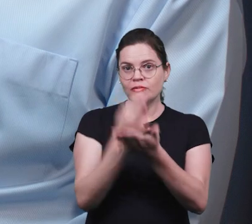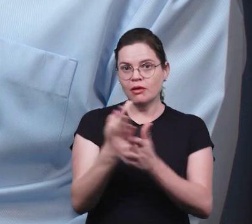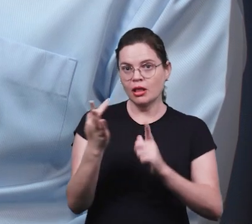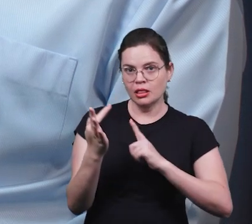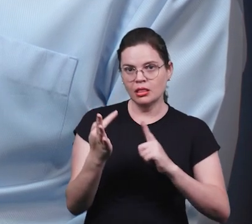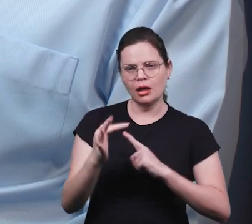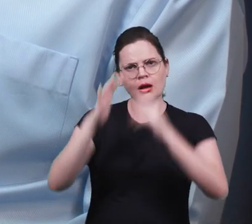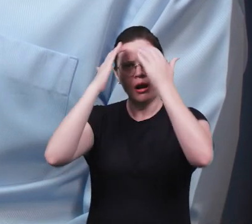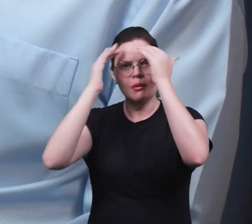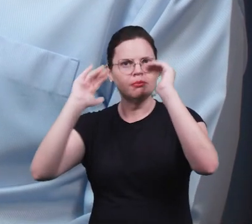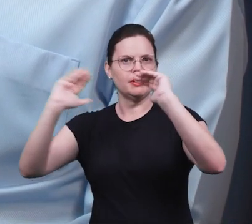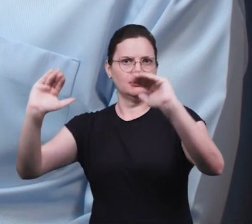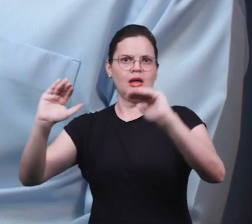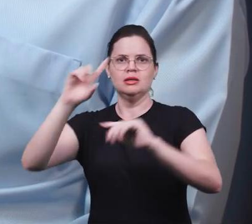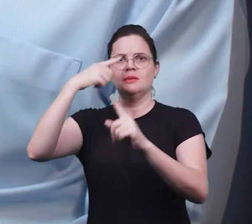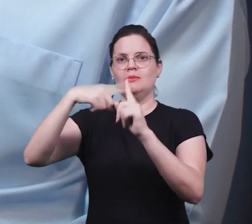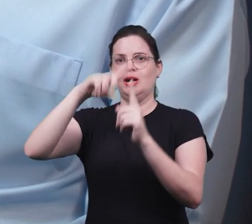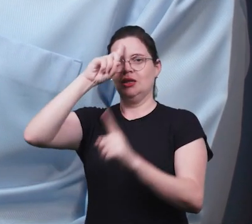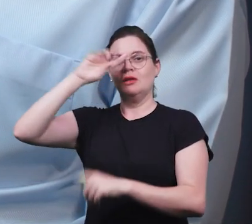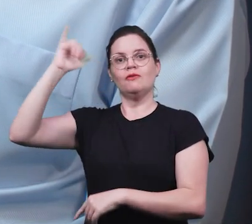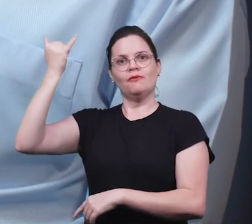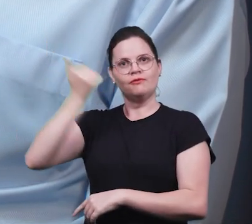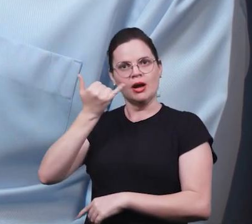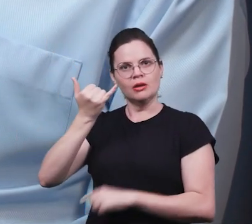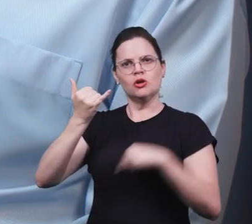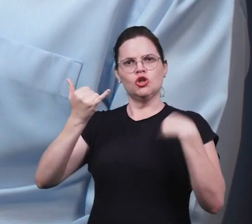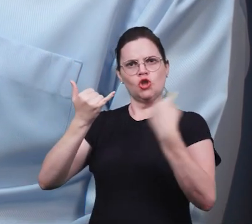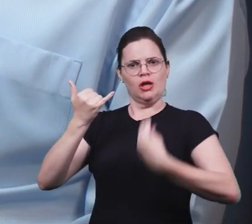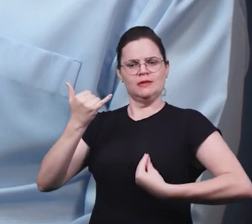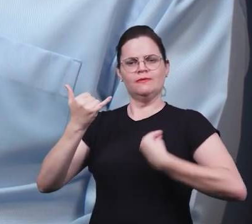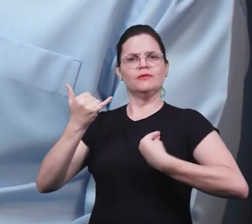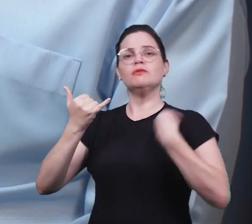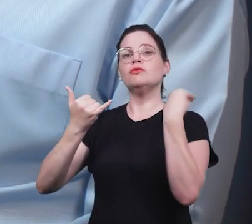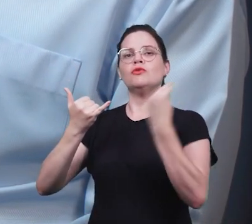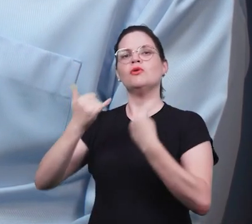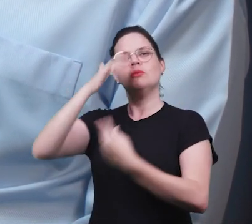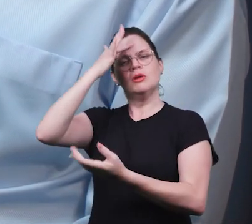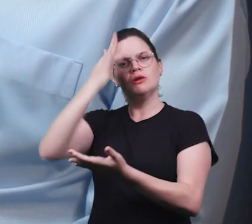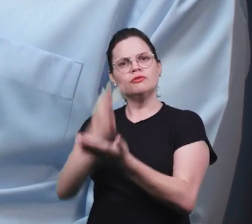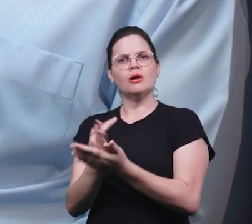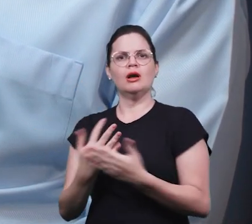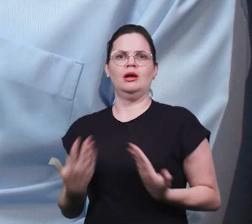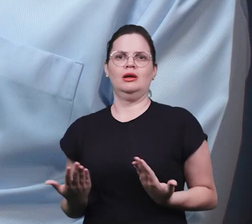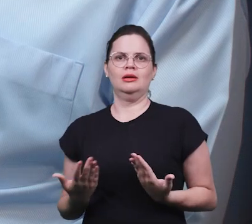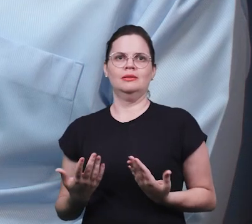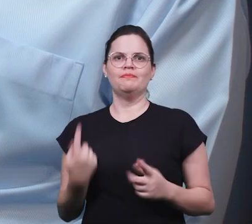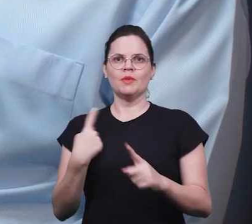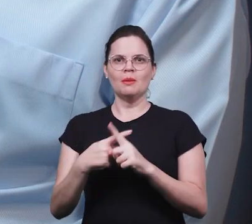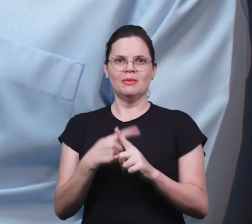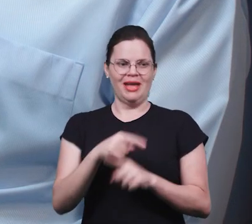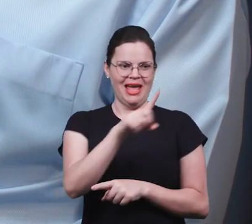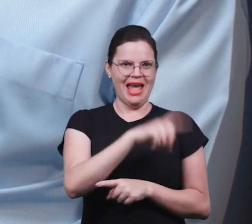Ali, eles não podiam perguntar se eles sabiam do Calvário. Não, mas o que ele estava fazendo ali, aquela salvação ali, como todo o